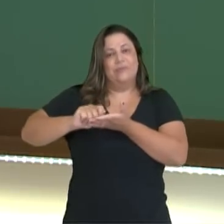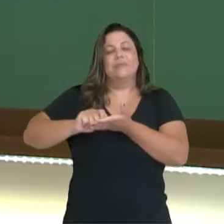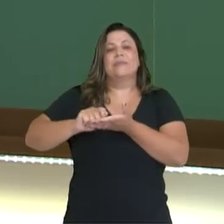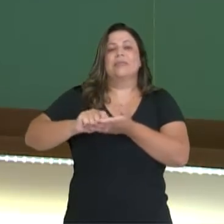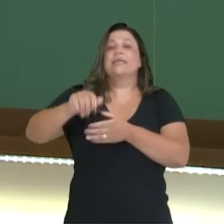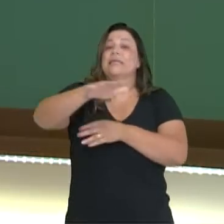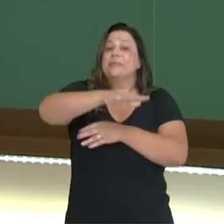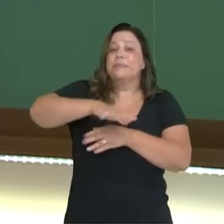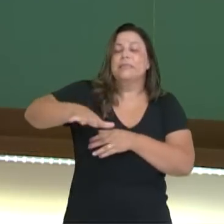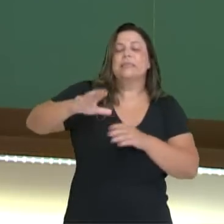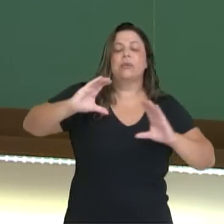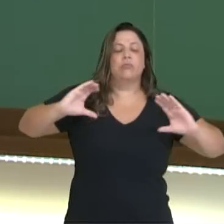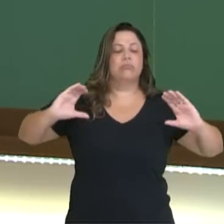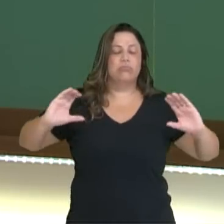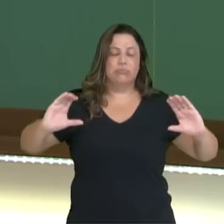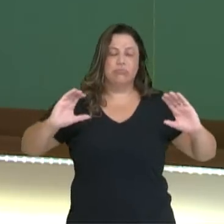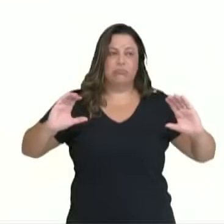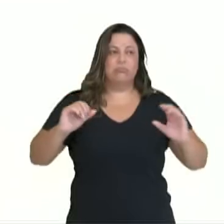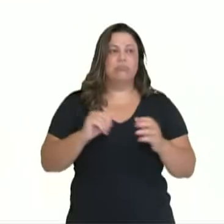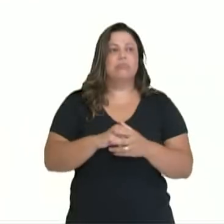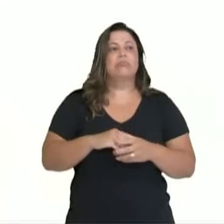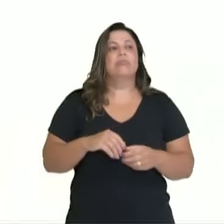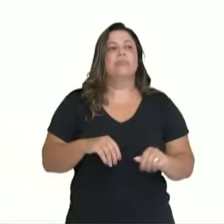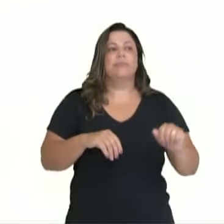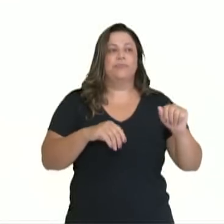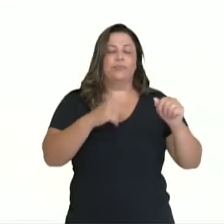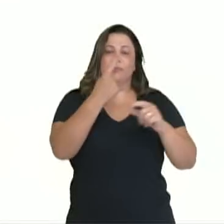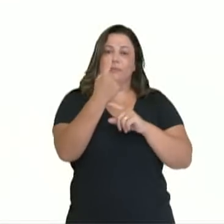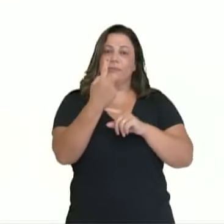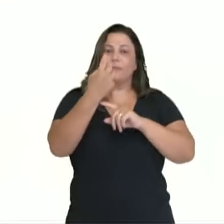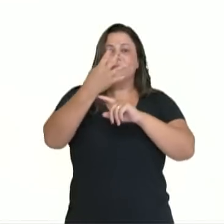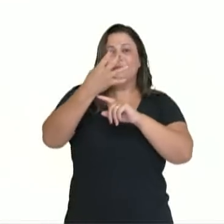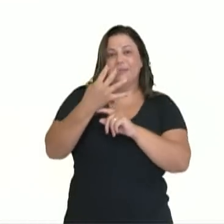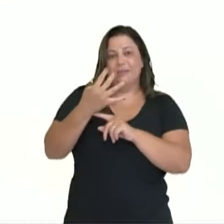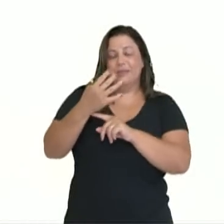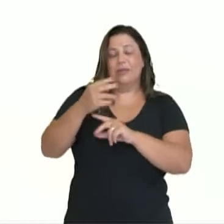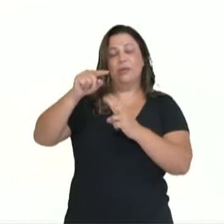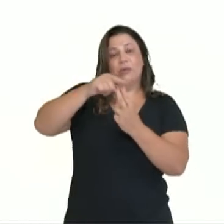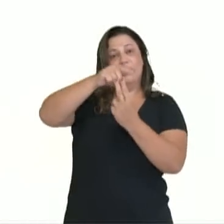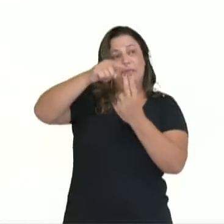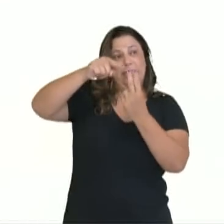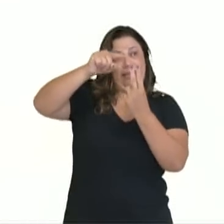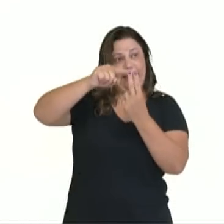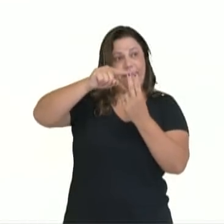dos arcos que são congruentes a 14π sobre 3 radianos e a